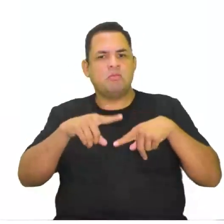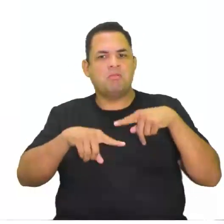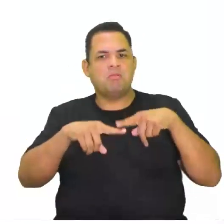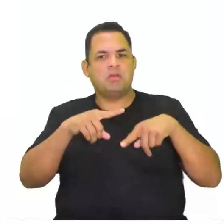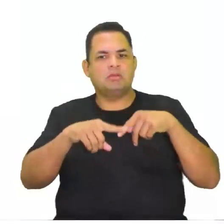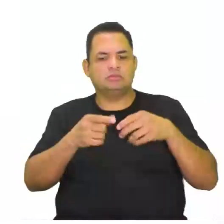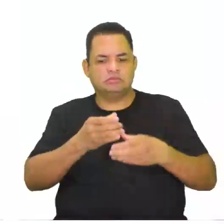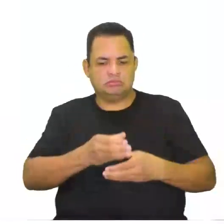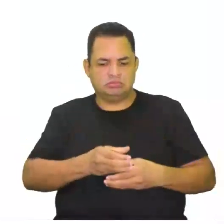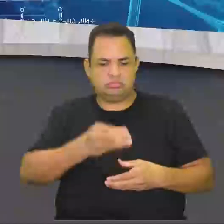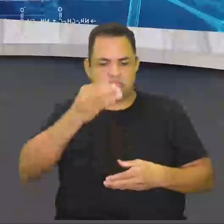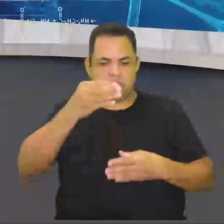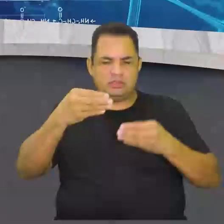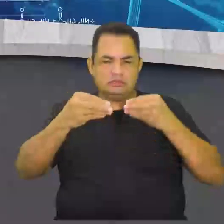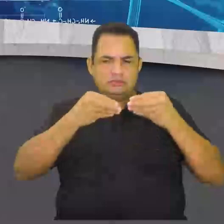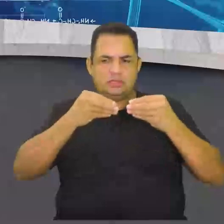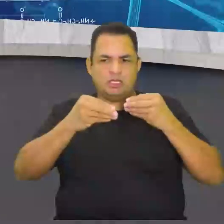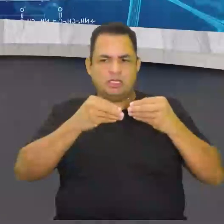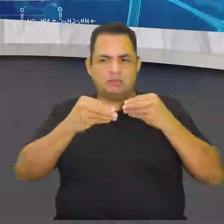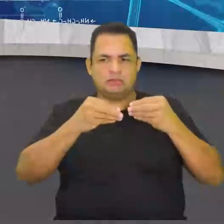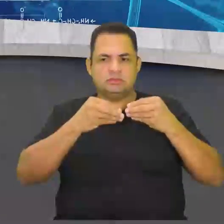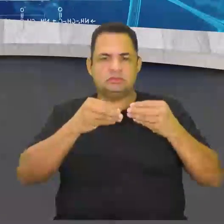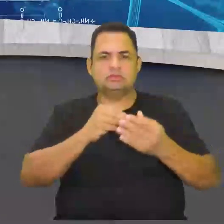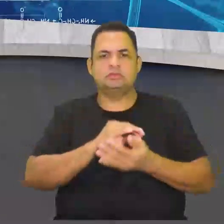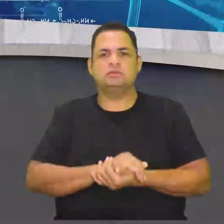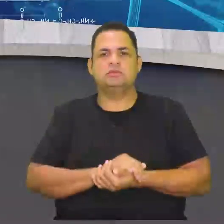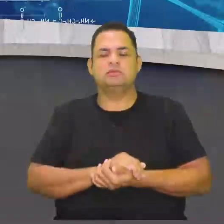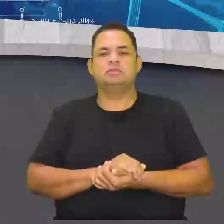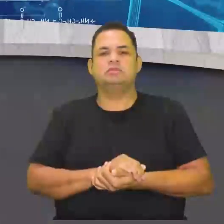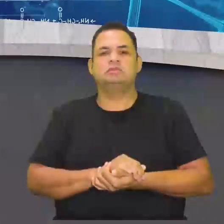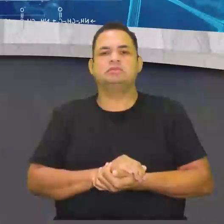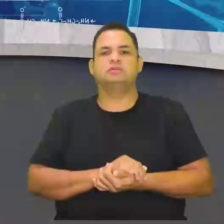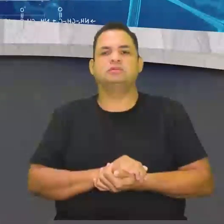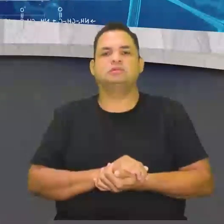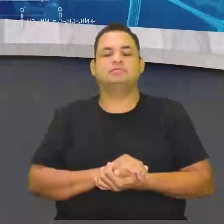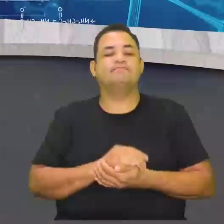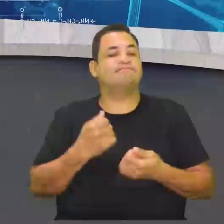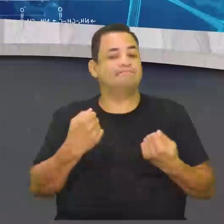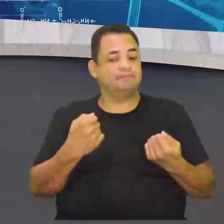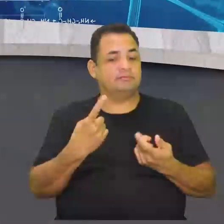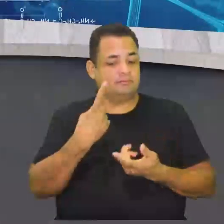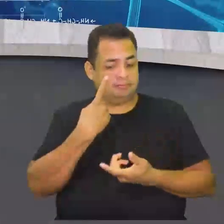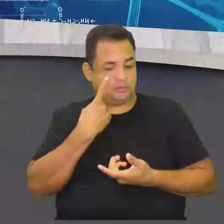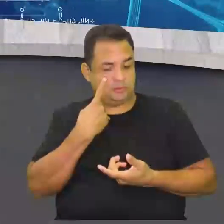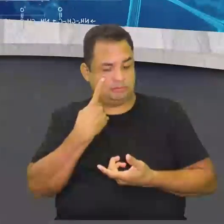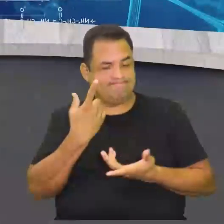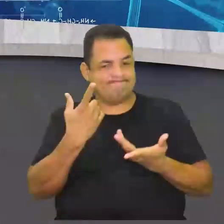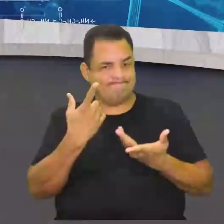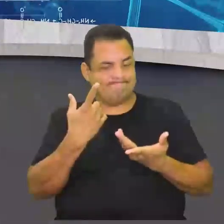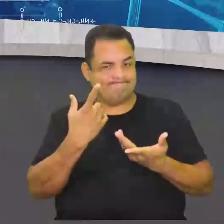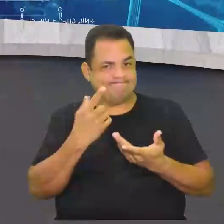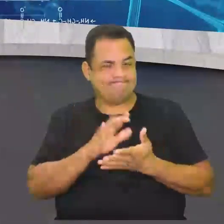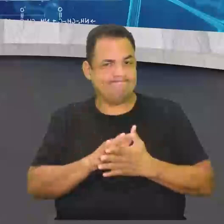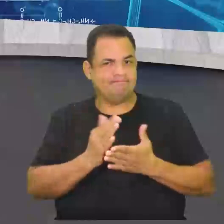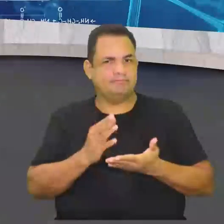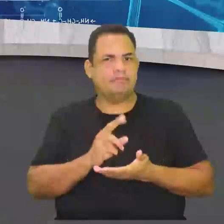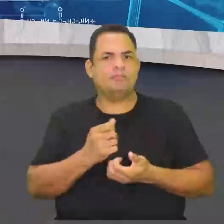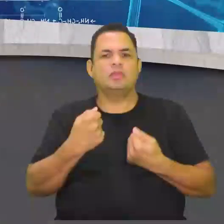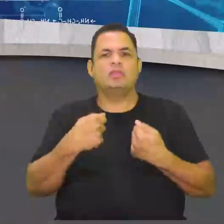Aqui nós temos uma grande situação que tem que ser observada. Eu posso